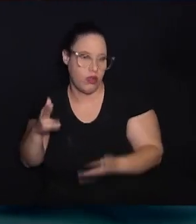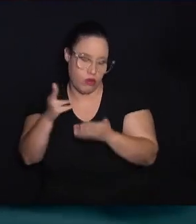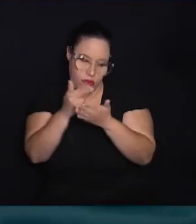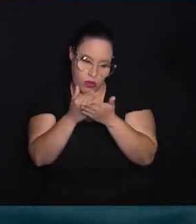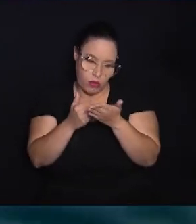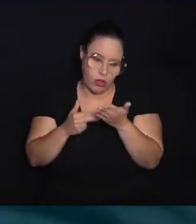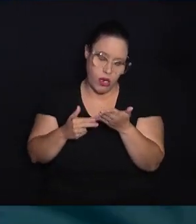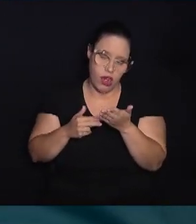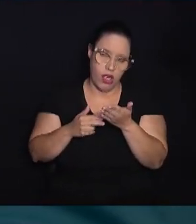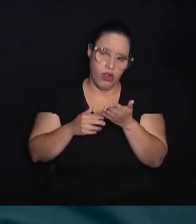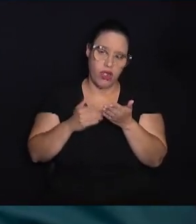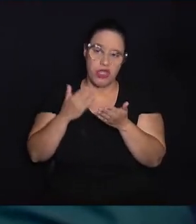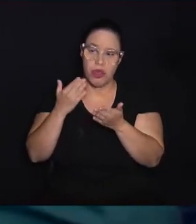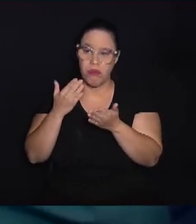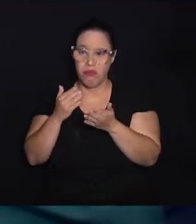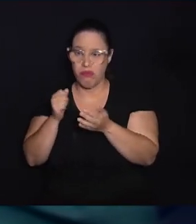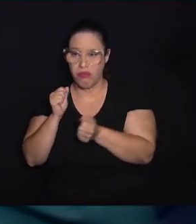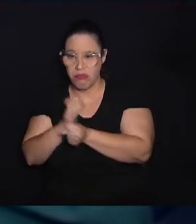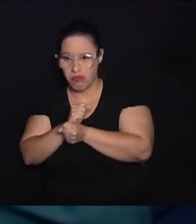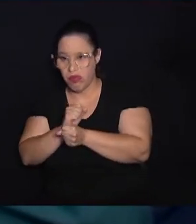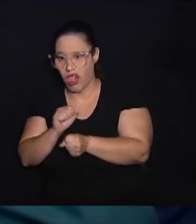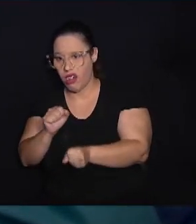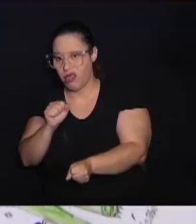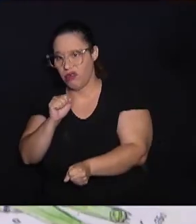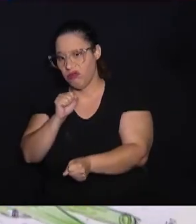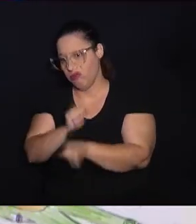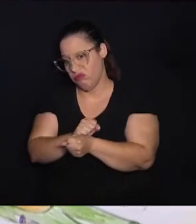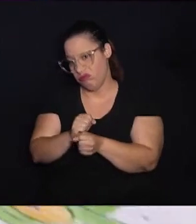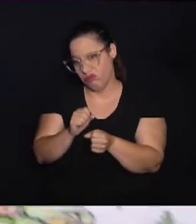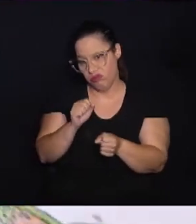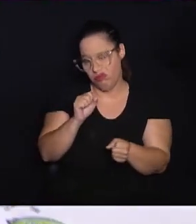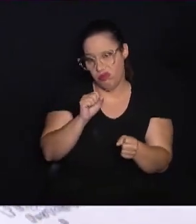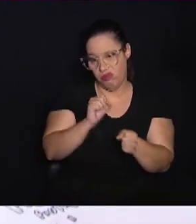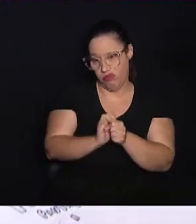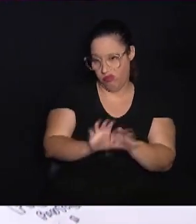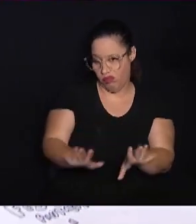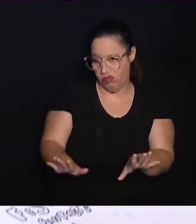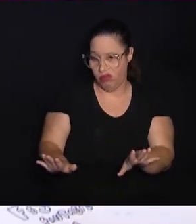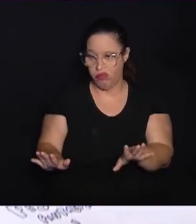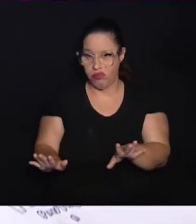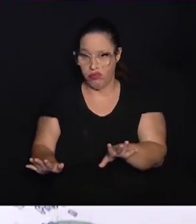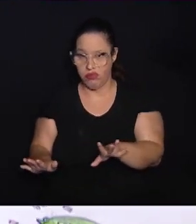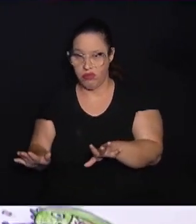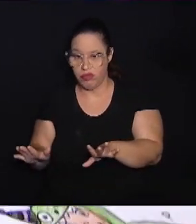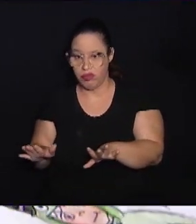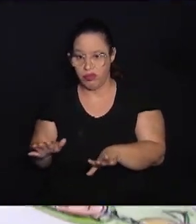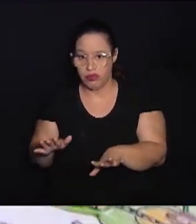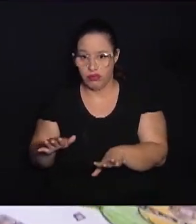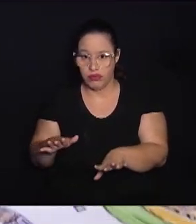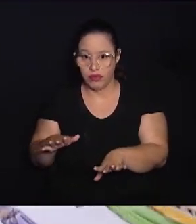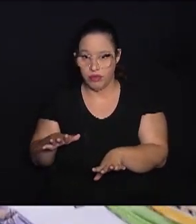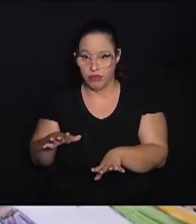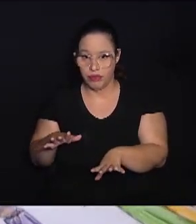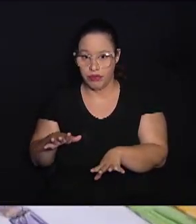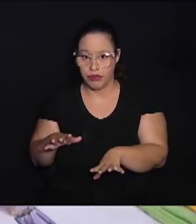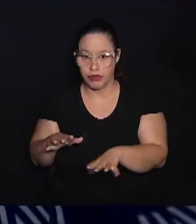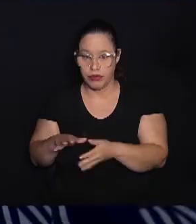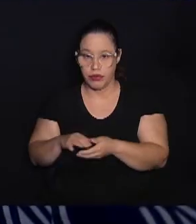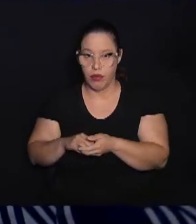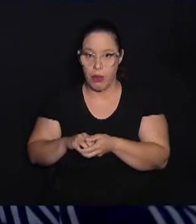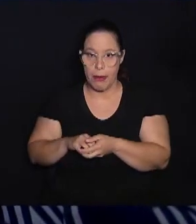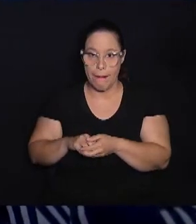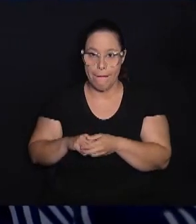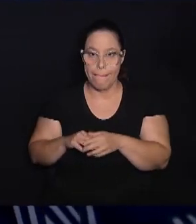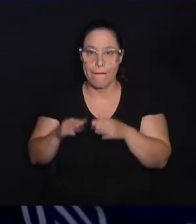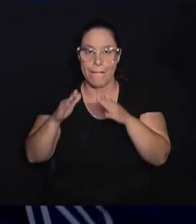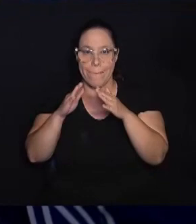abandonando esse processo a gente vai aos poucos deixando de desenhar e principalmente no processo da da da de